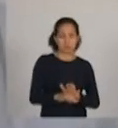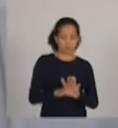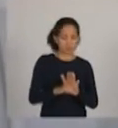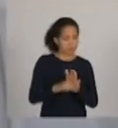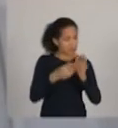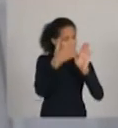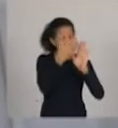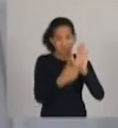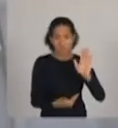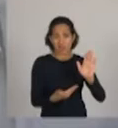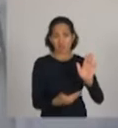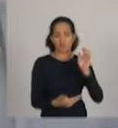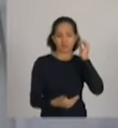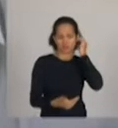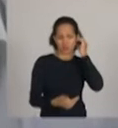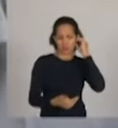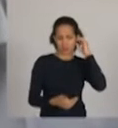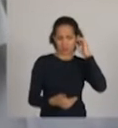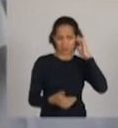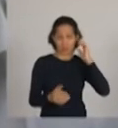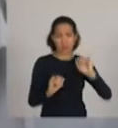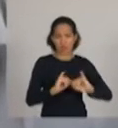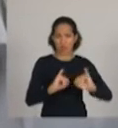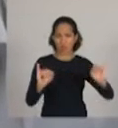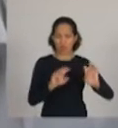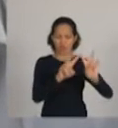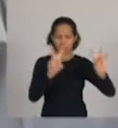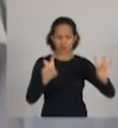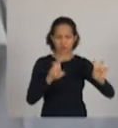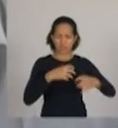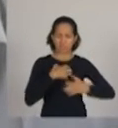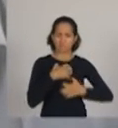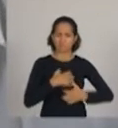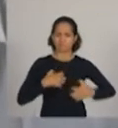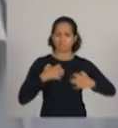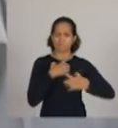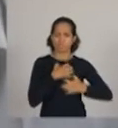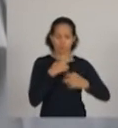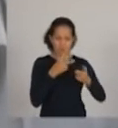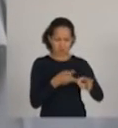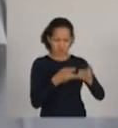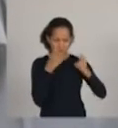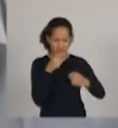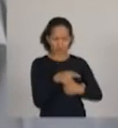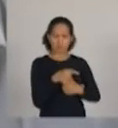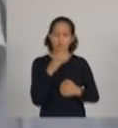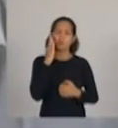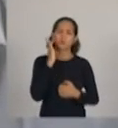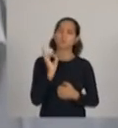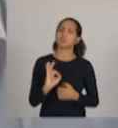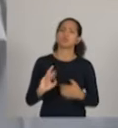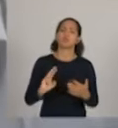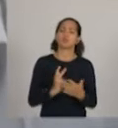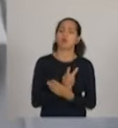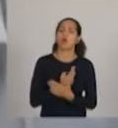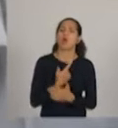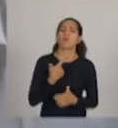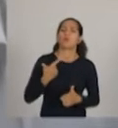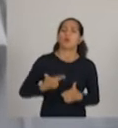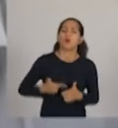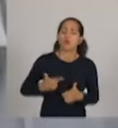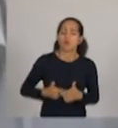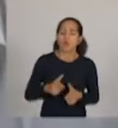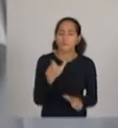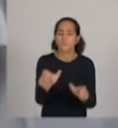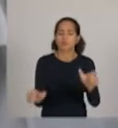relação. De fato, é uma notícia que nos traz revolta. A gente não entende o porquê os